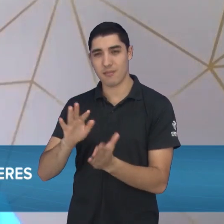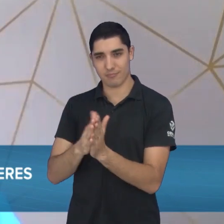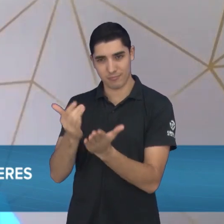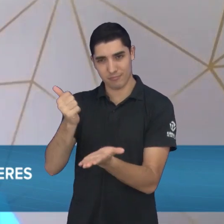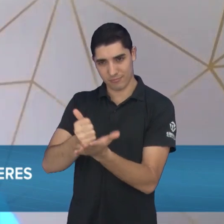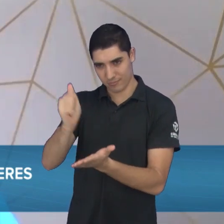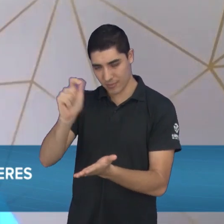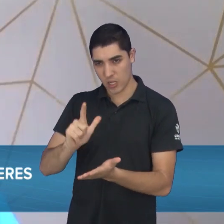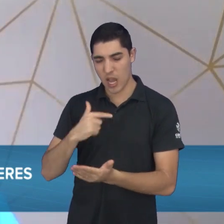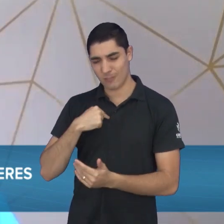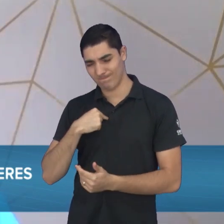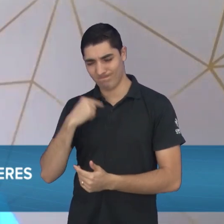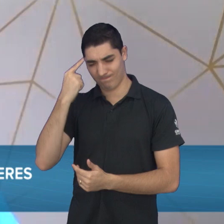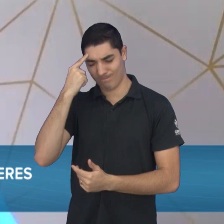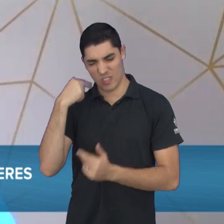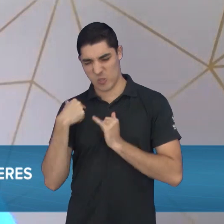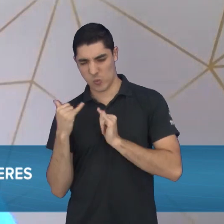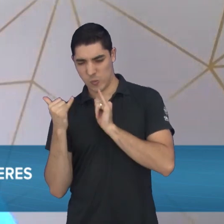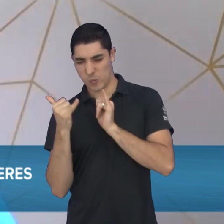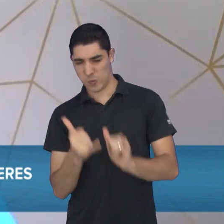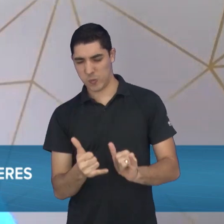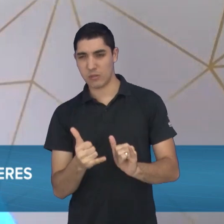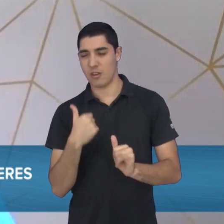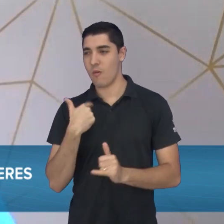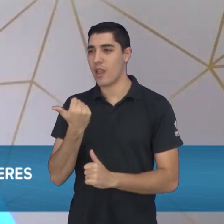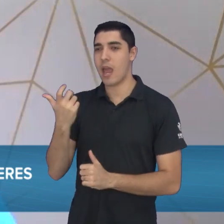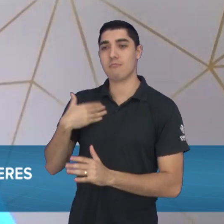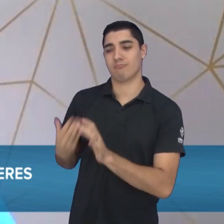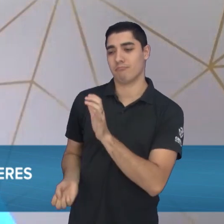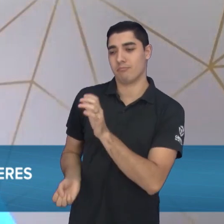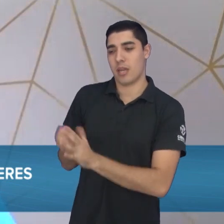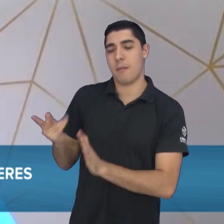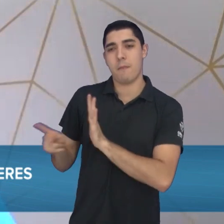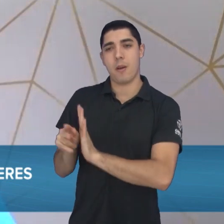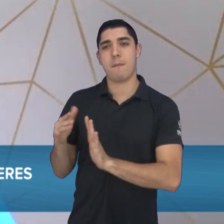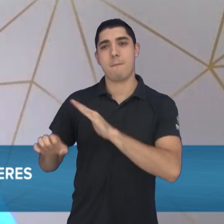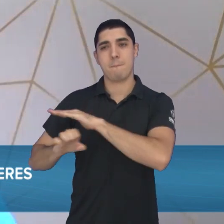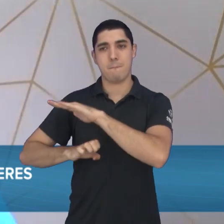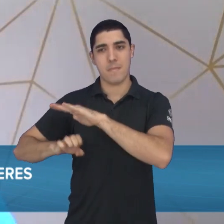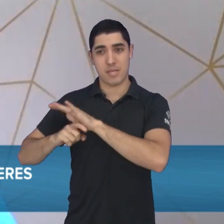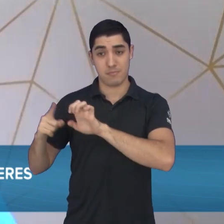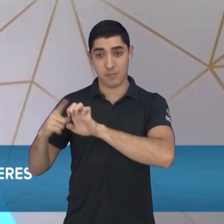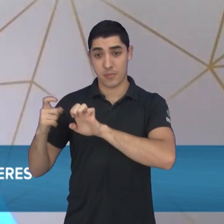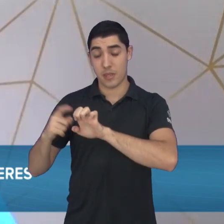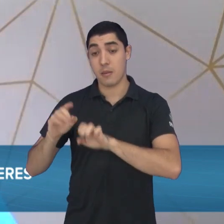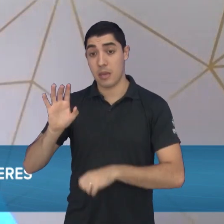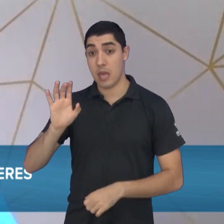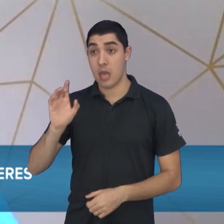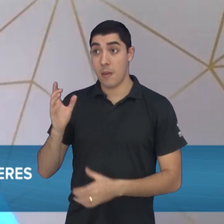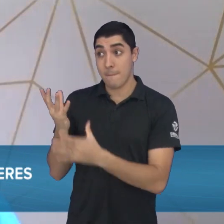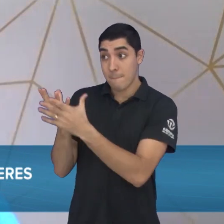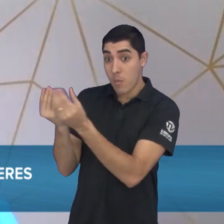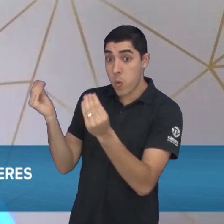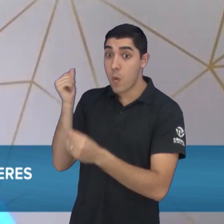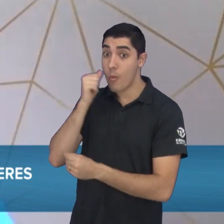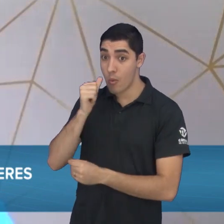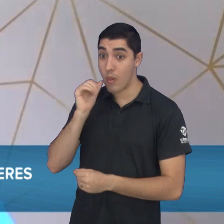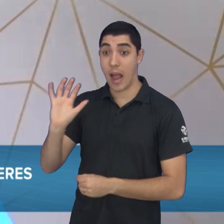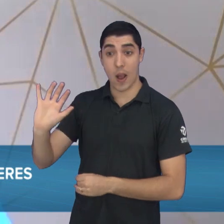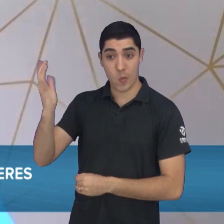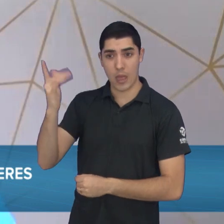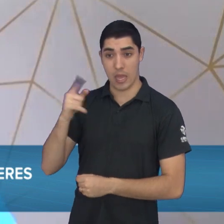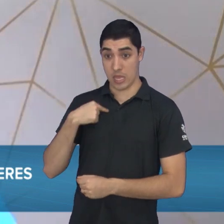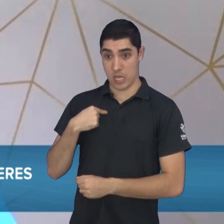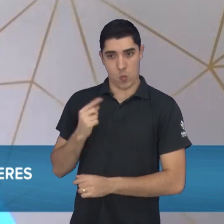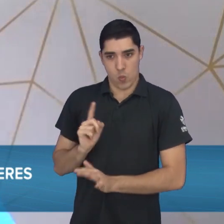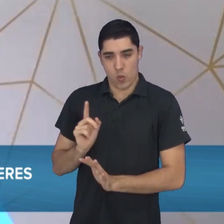para empreender. O que acontece com muitas mulheres, não aconteceu comigo exatamente, mas é assim, eu busquei